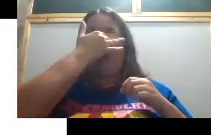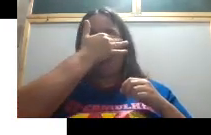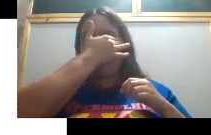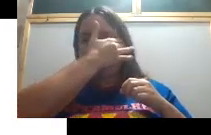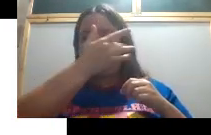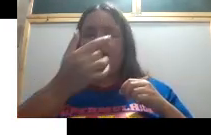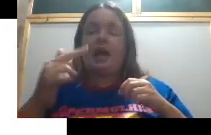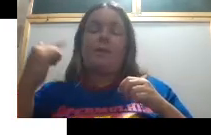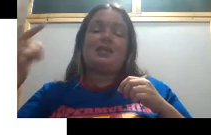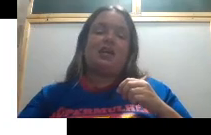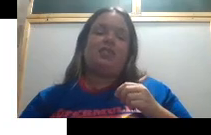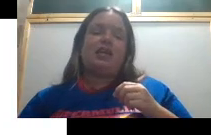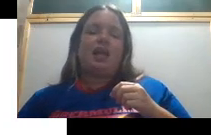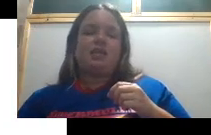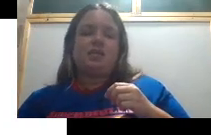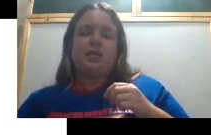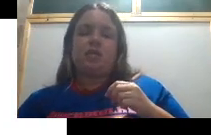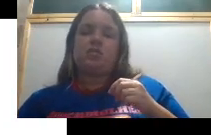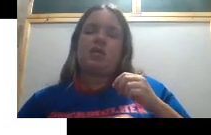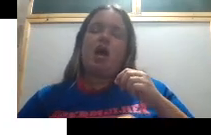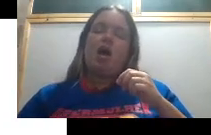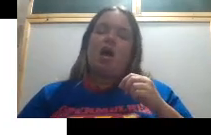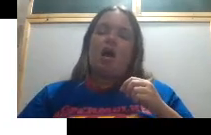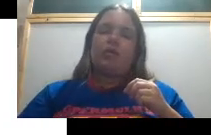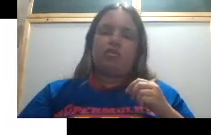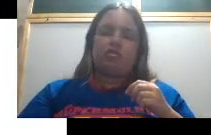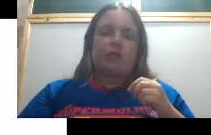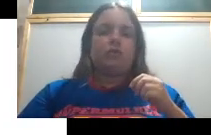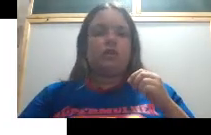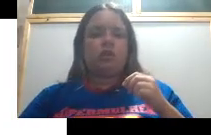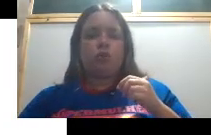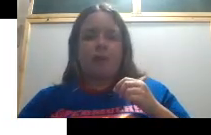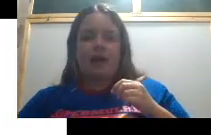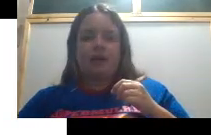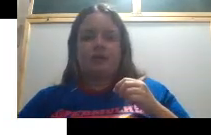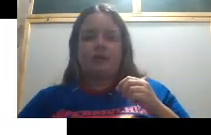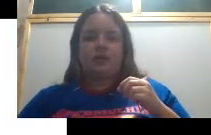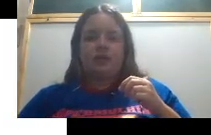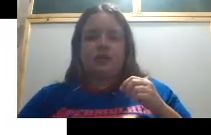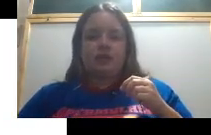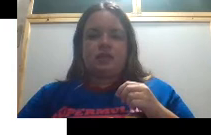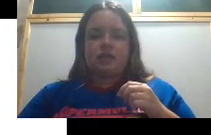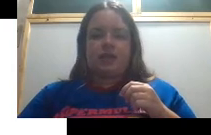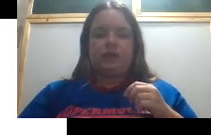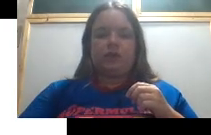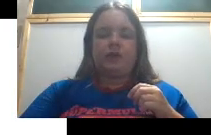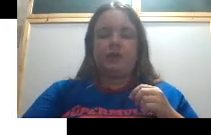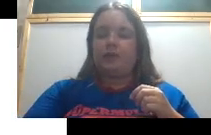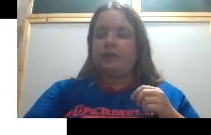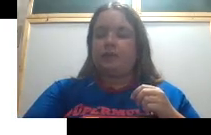aí é o Distrito Federal mas a que fica lá em cima sozinha é o estado do Pará